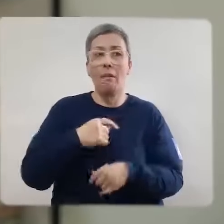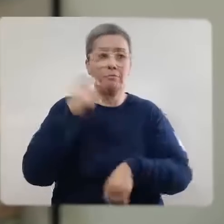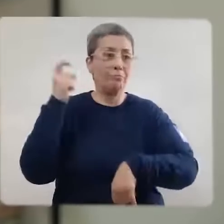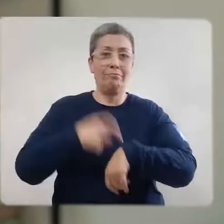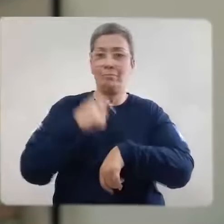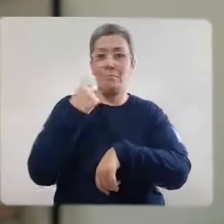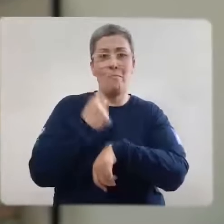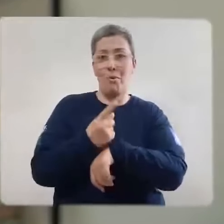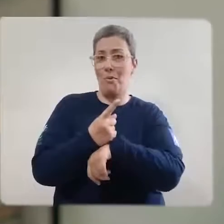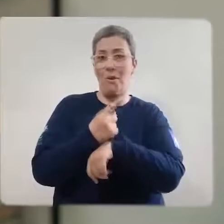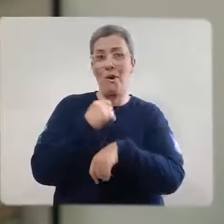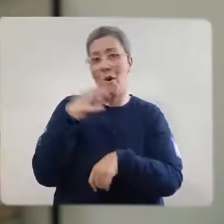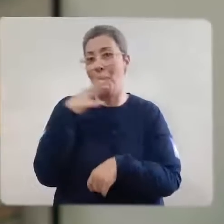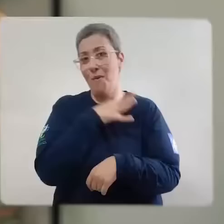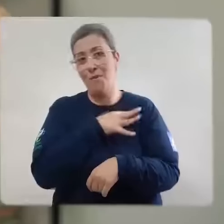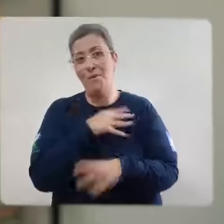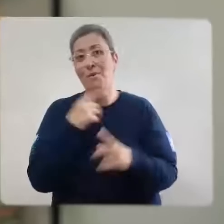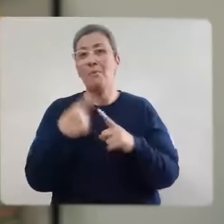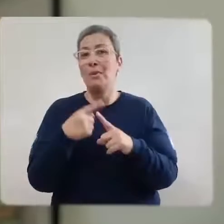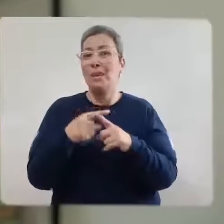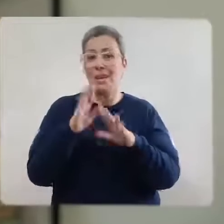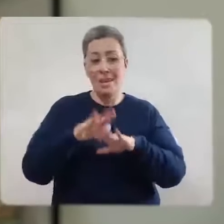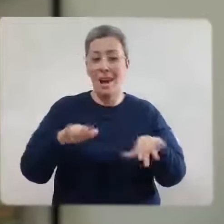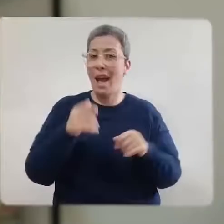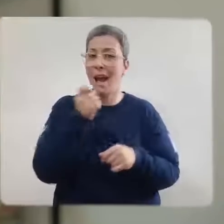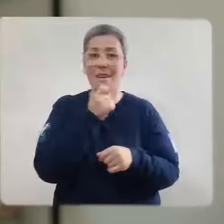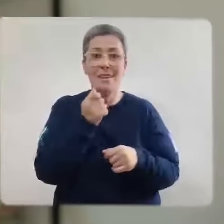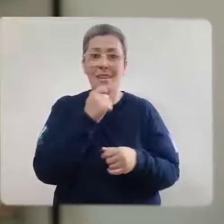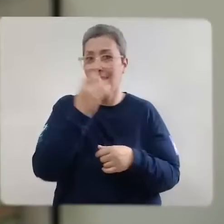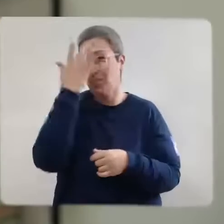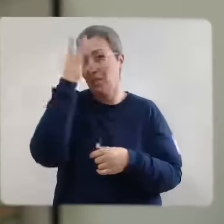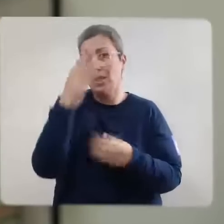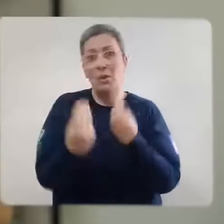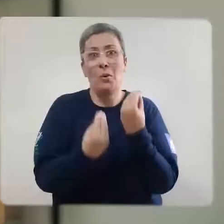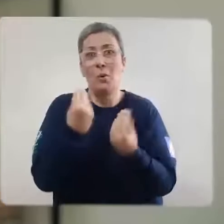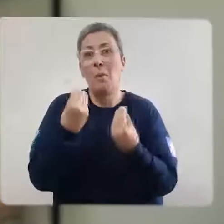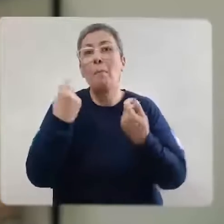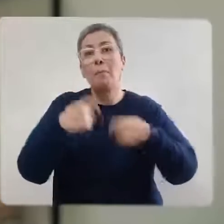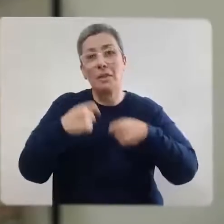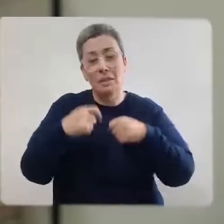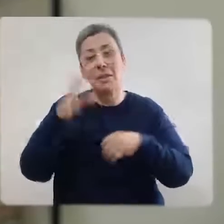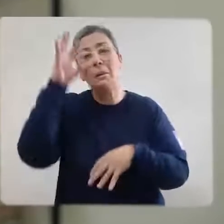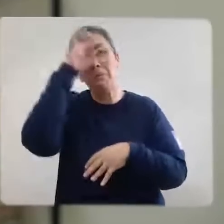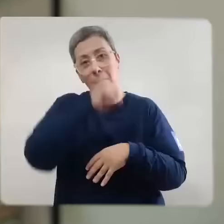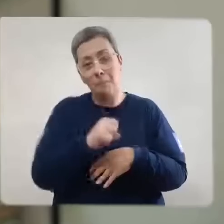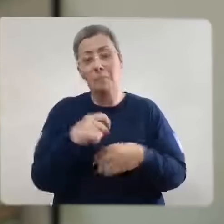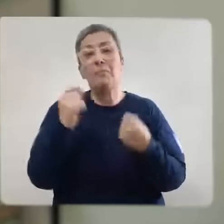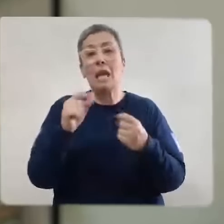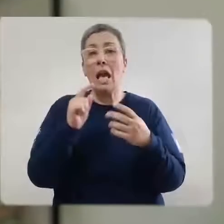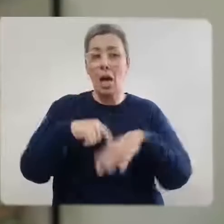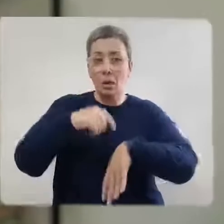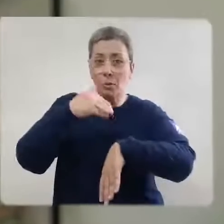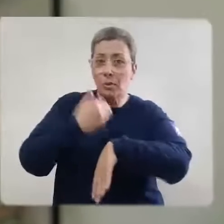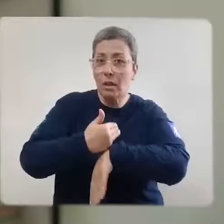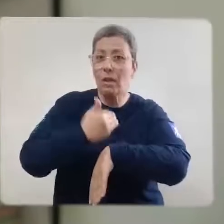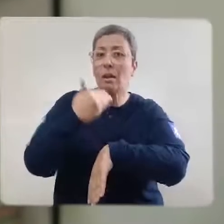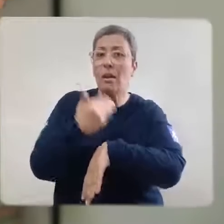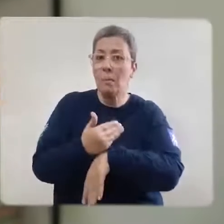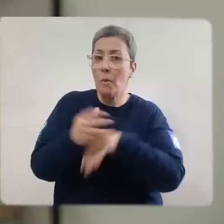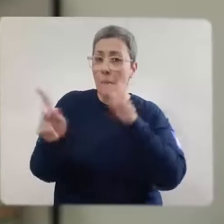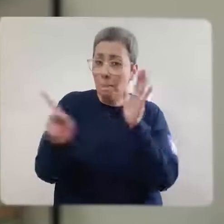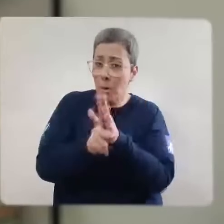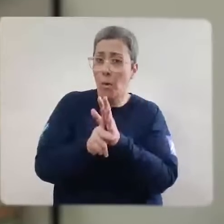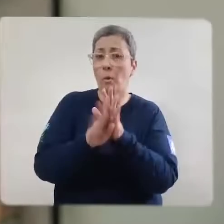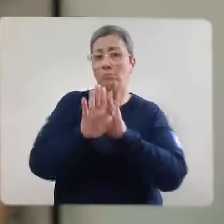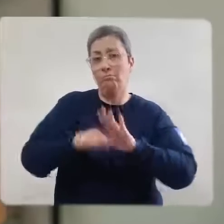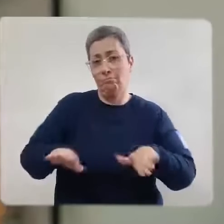dia para o outro, obviamente. Por quê? Porque a criança ainda não sabe. Ela precisa aprender. E este é um tempo que é da